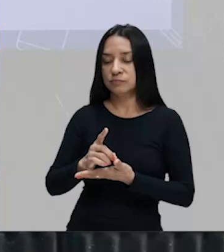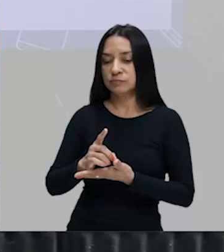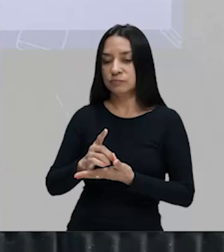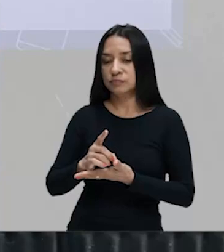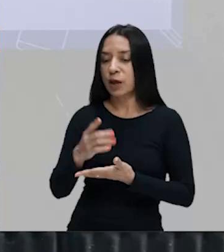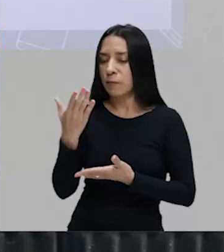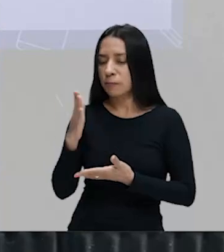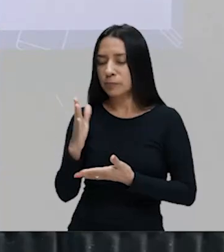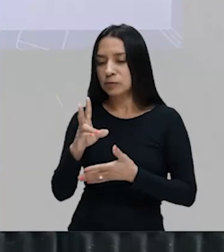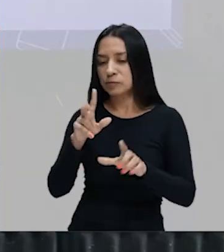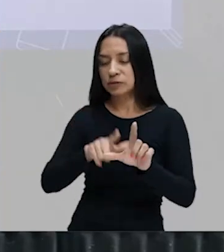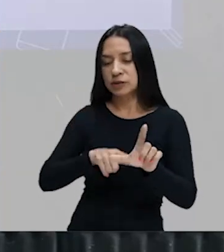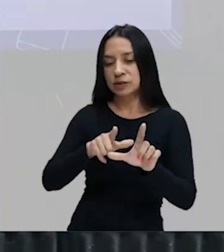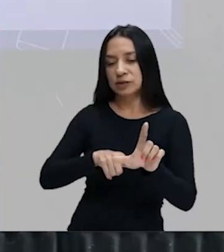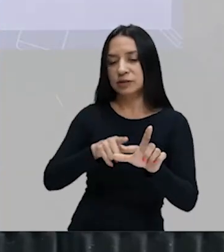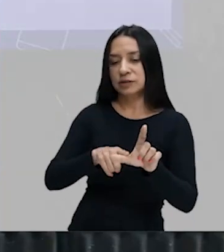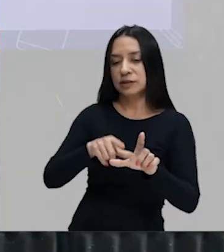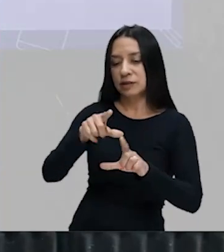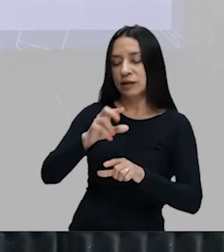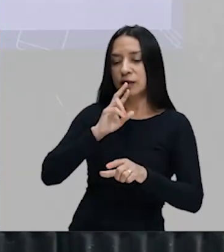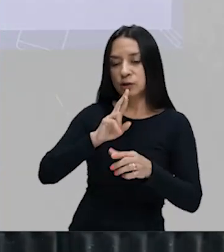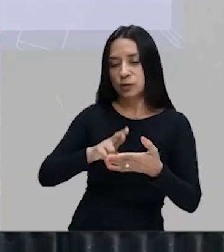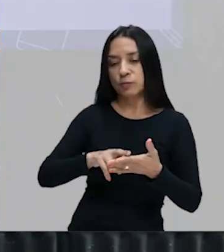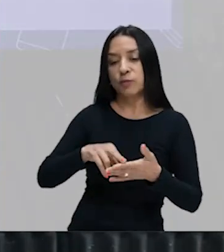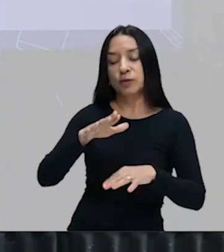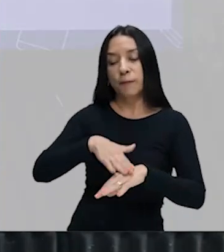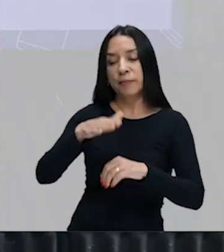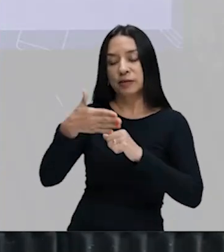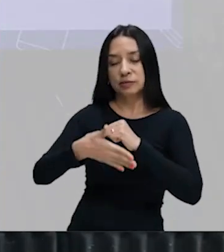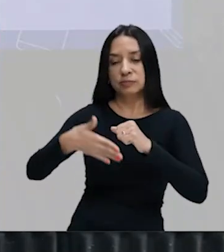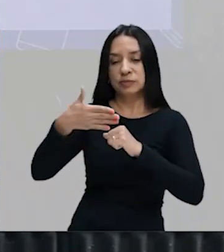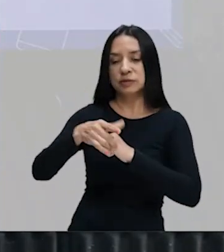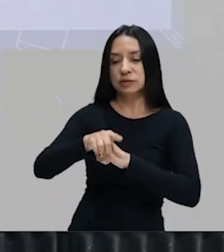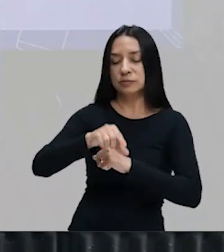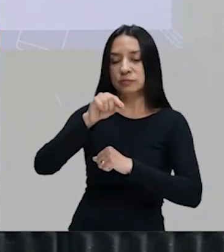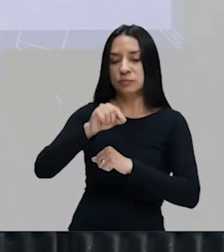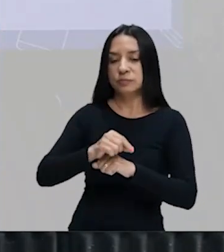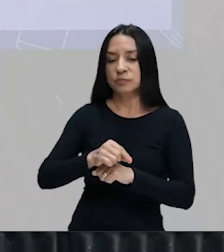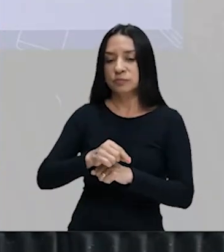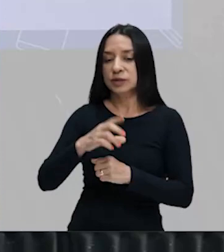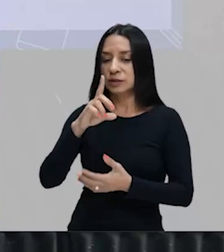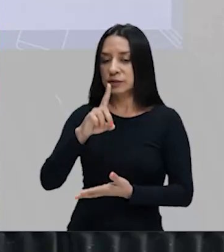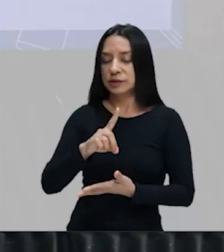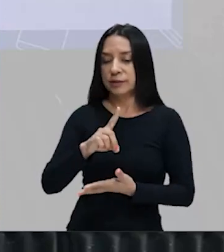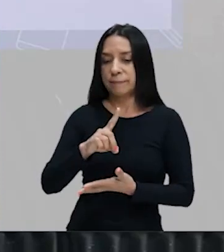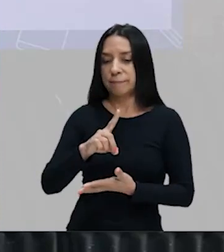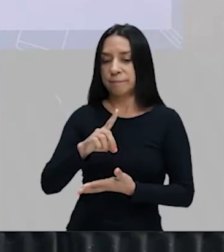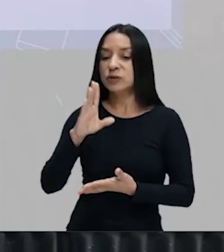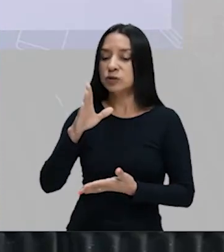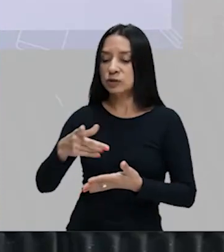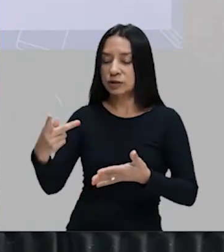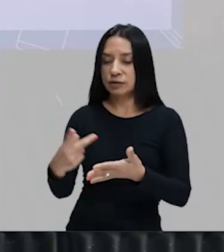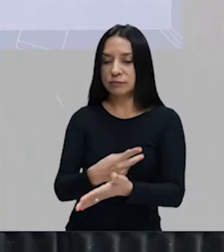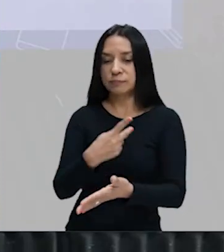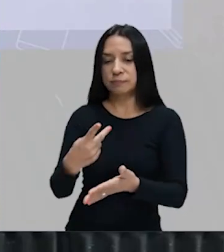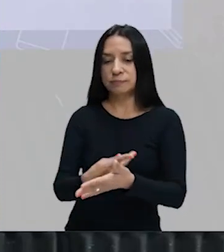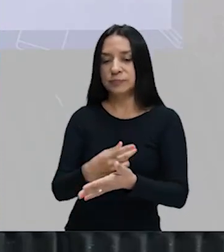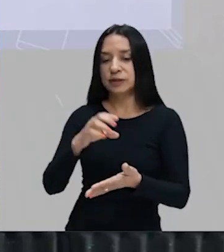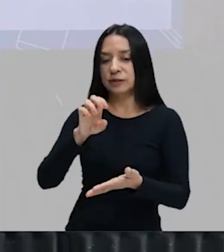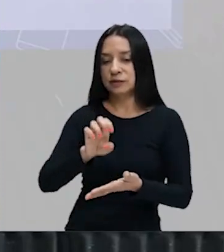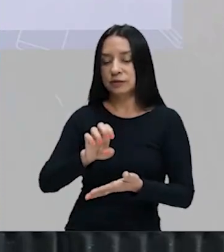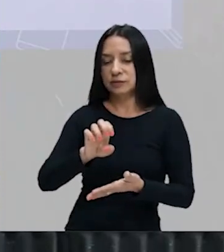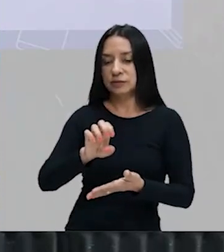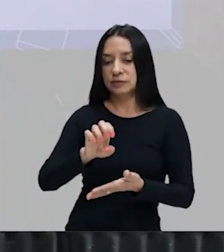nossa alternativa mais básica a ser assinalada. Letra D é cosmogônico, já está errado, certo. E a letra